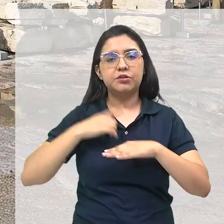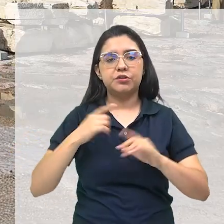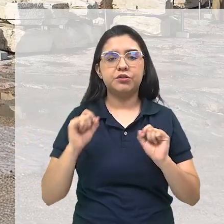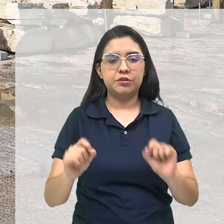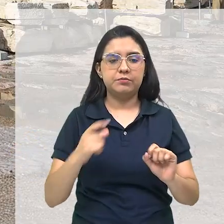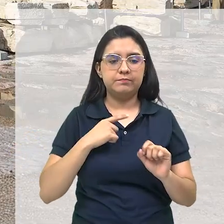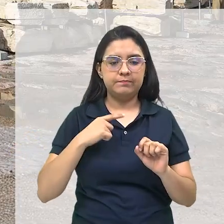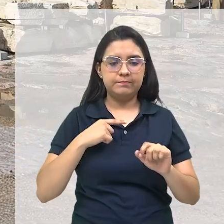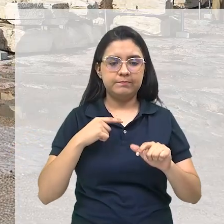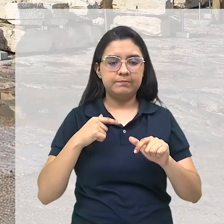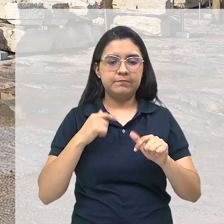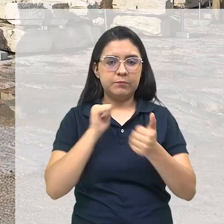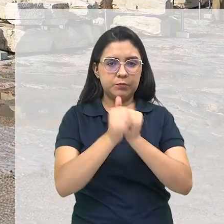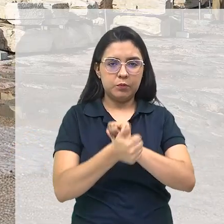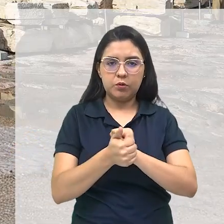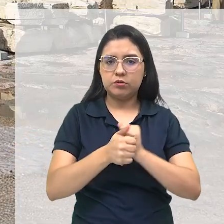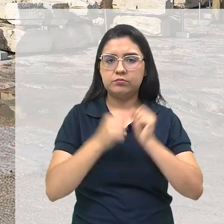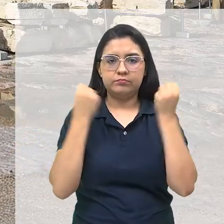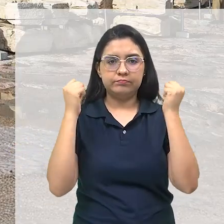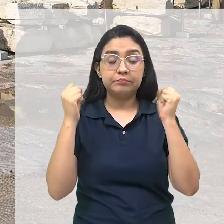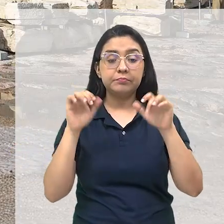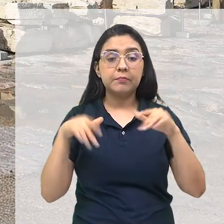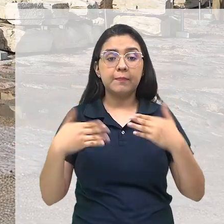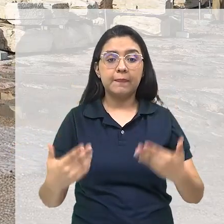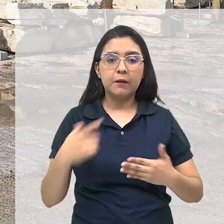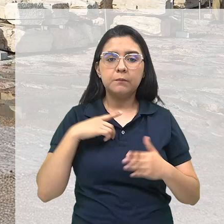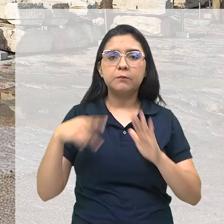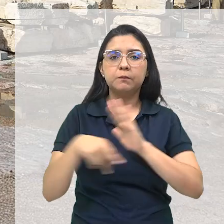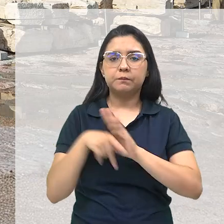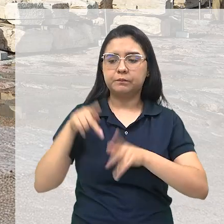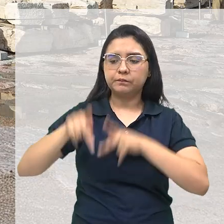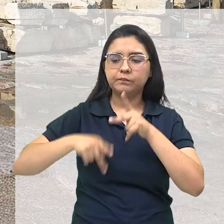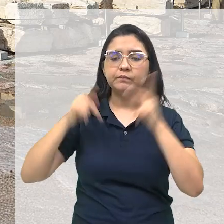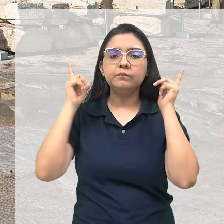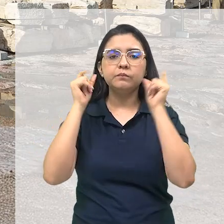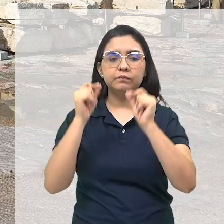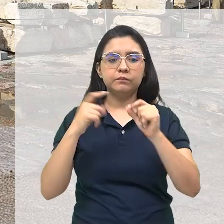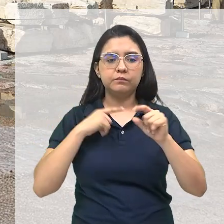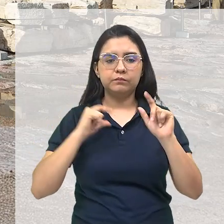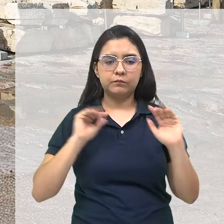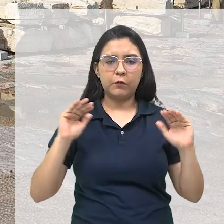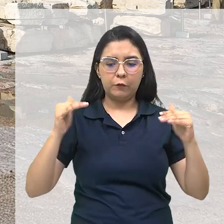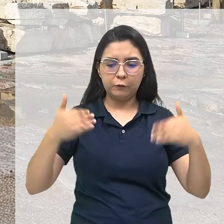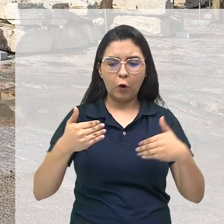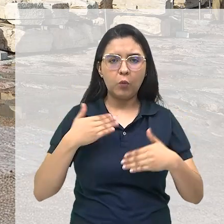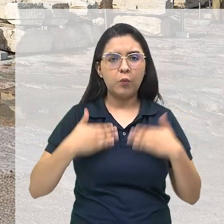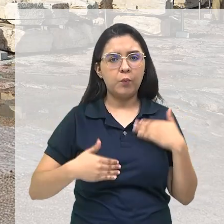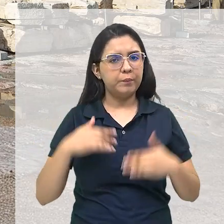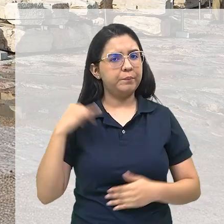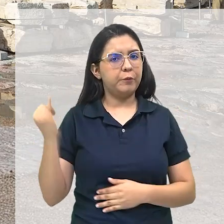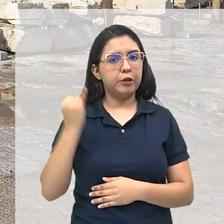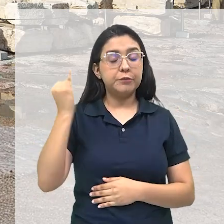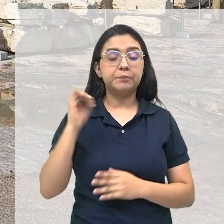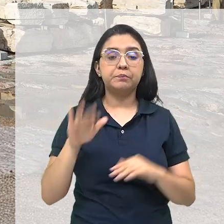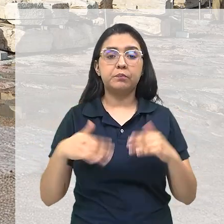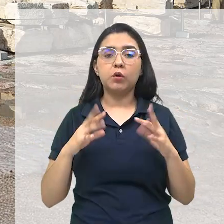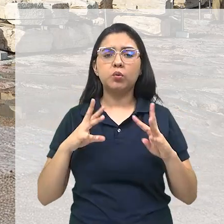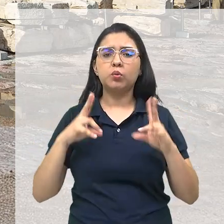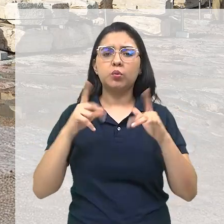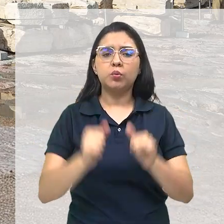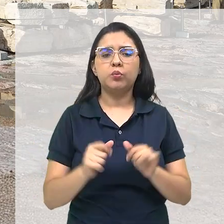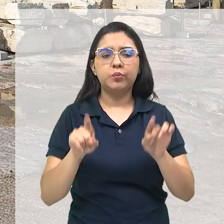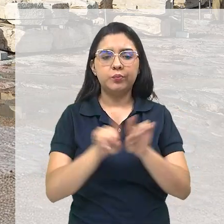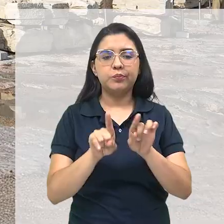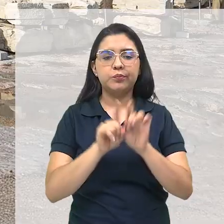atividades físicas. Então, para os gregos, essa questão do culto ao corpo era muito importante. E tudo que eles faziam em relação